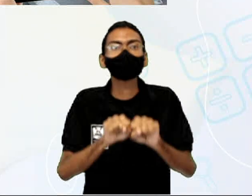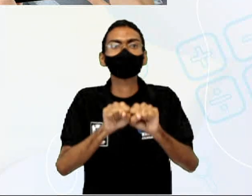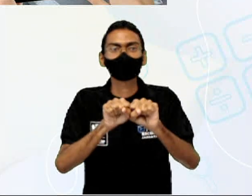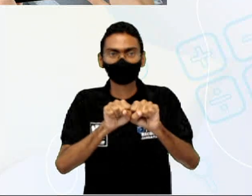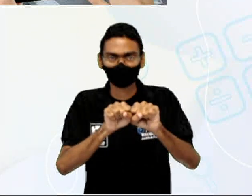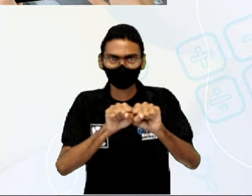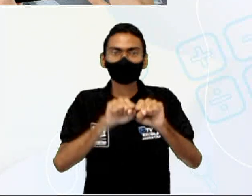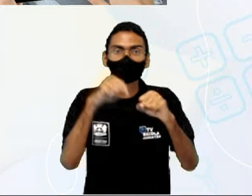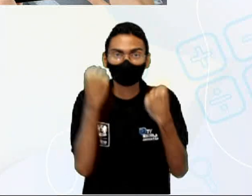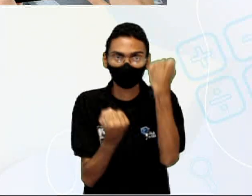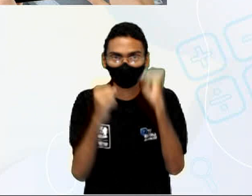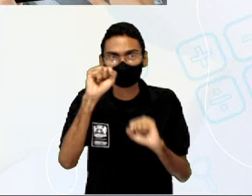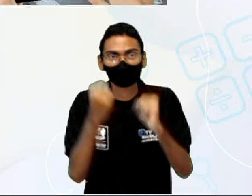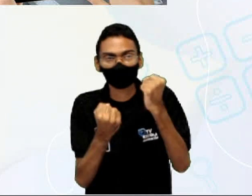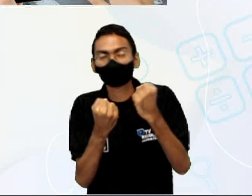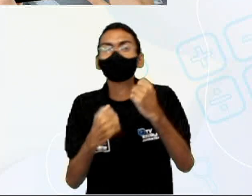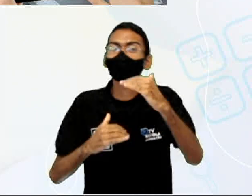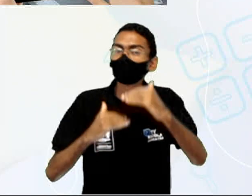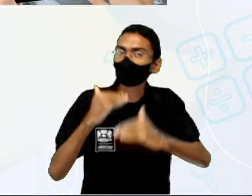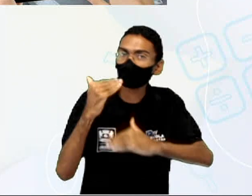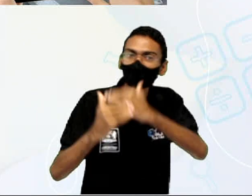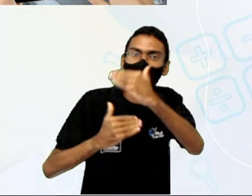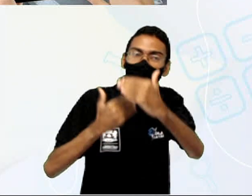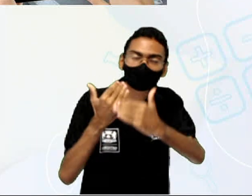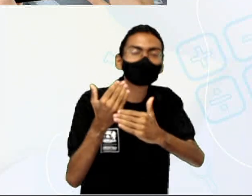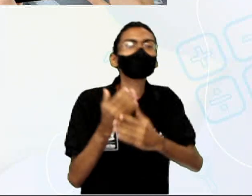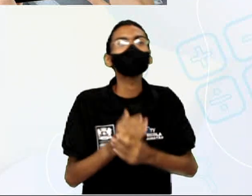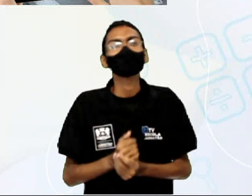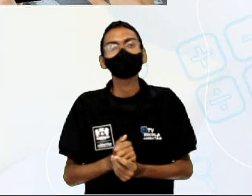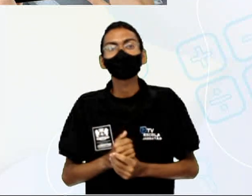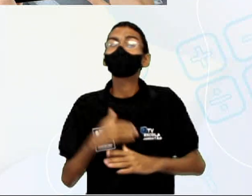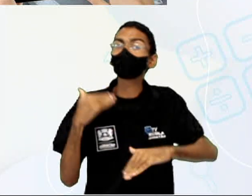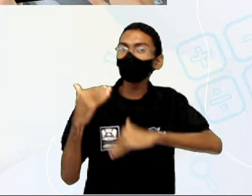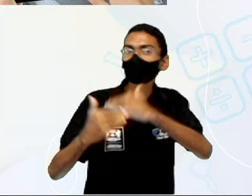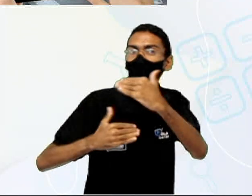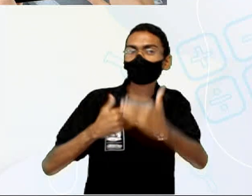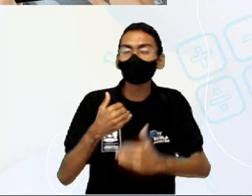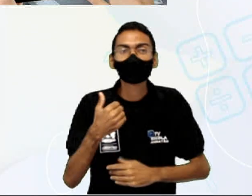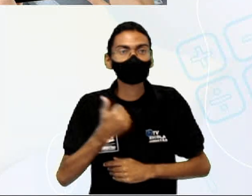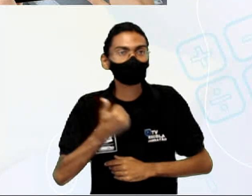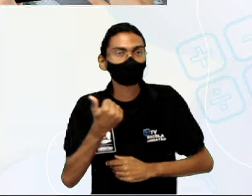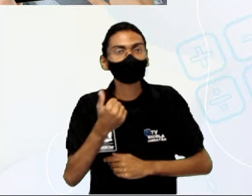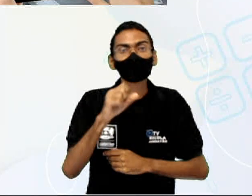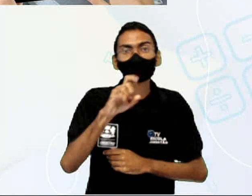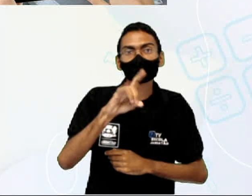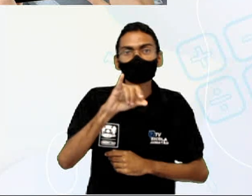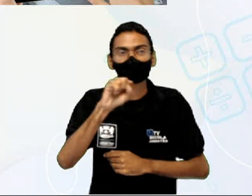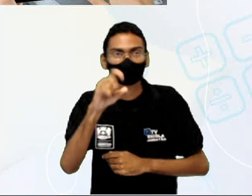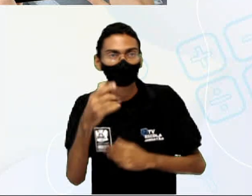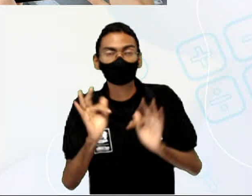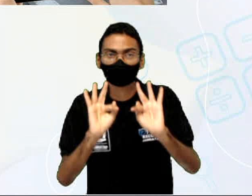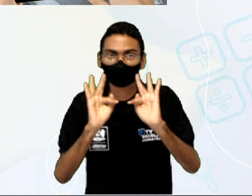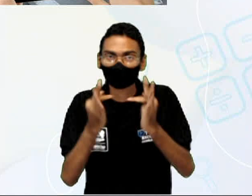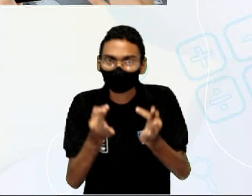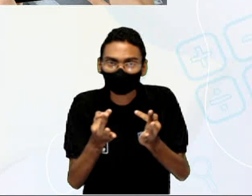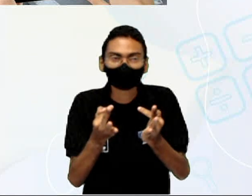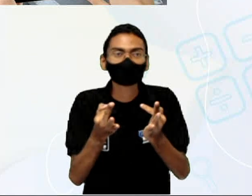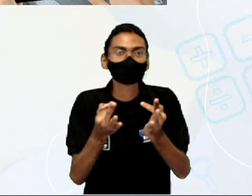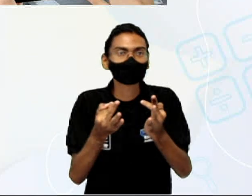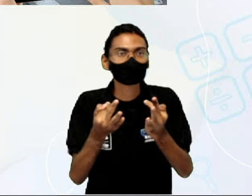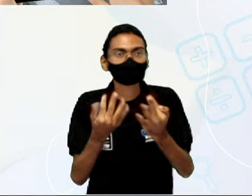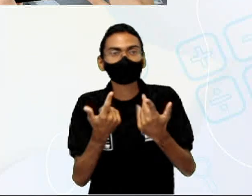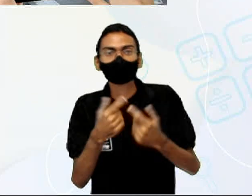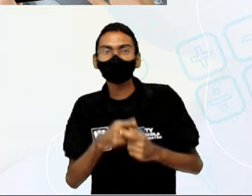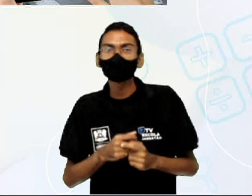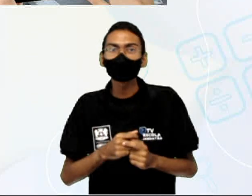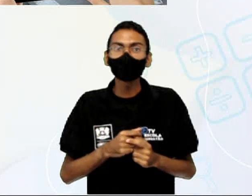em industrial e foram desenvolvidos os primeiros dispositivos simples e semiautomáticos.